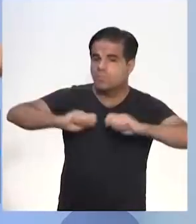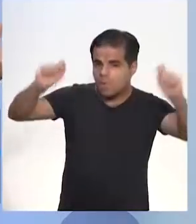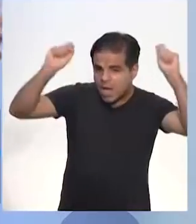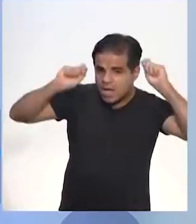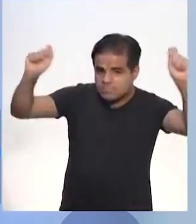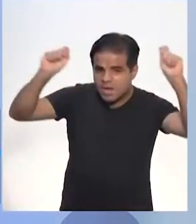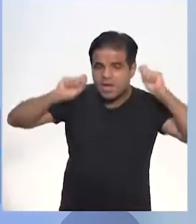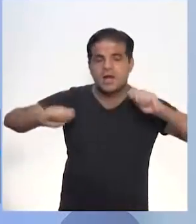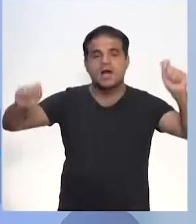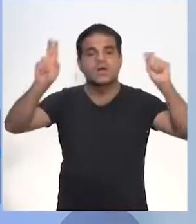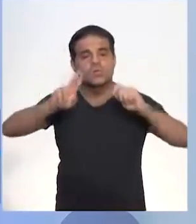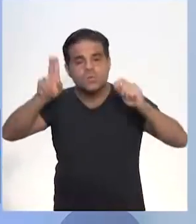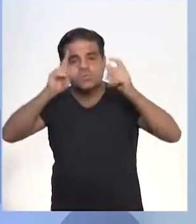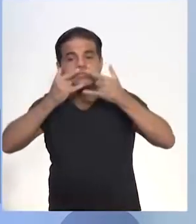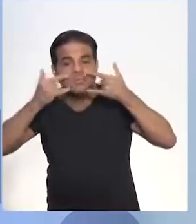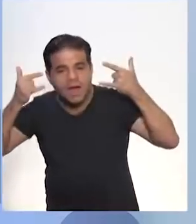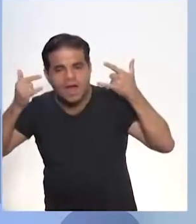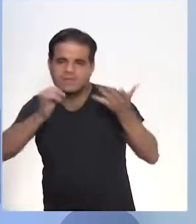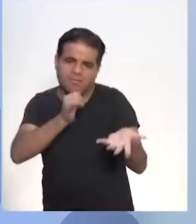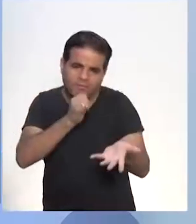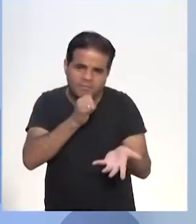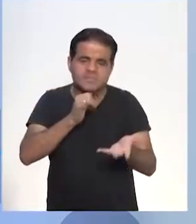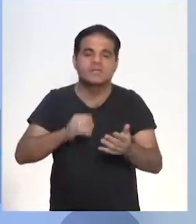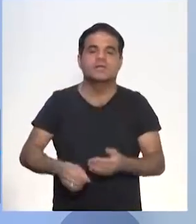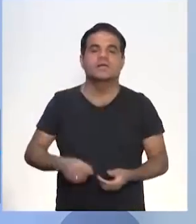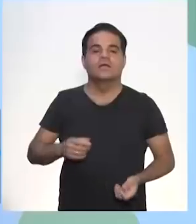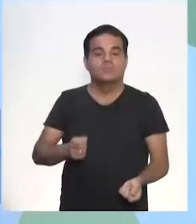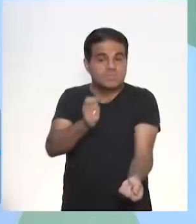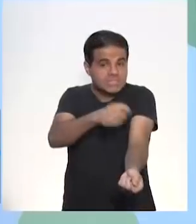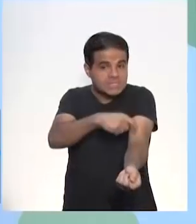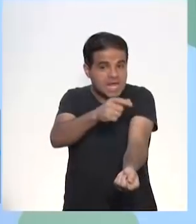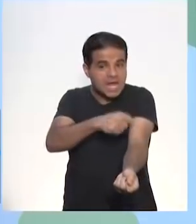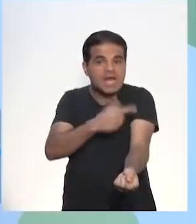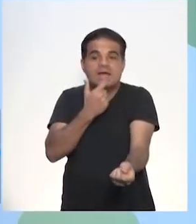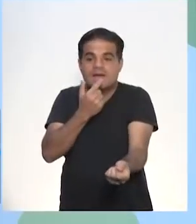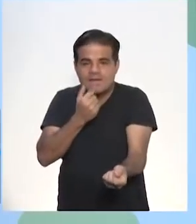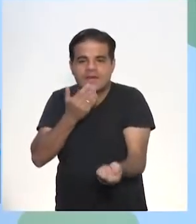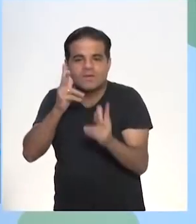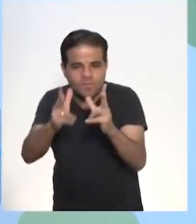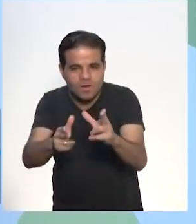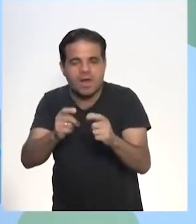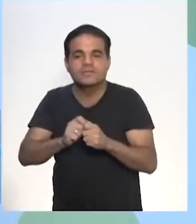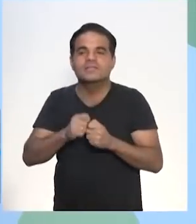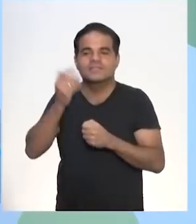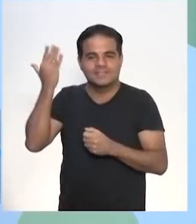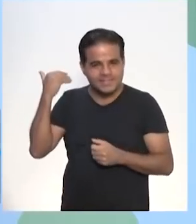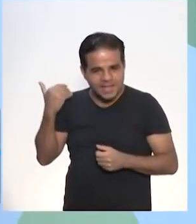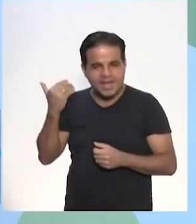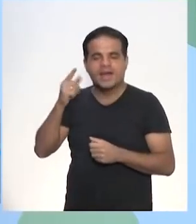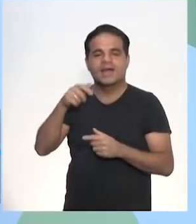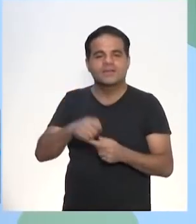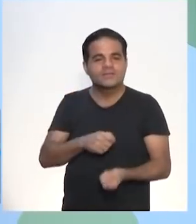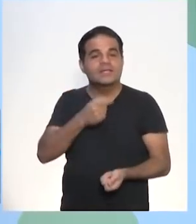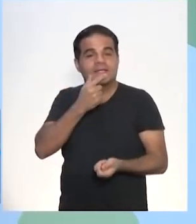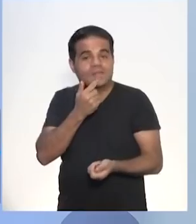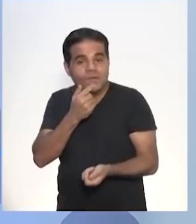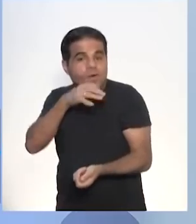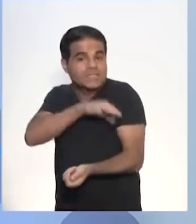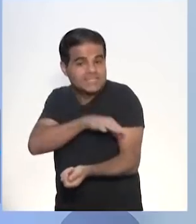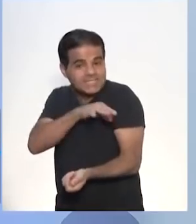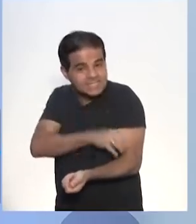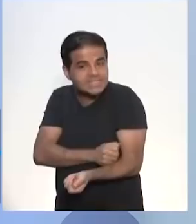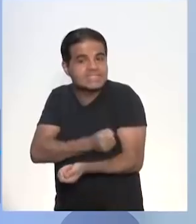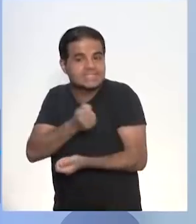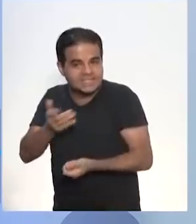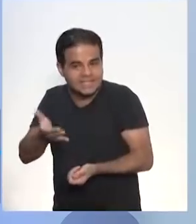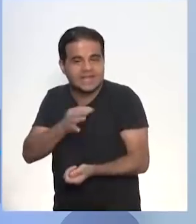use verdade. máscara e tal, entre outras, né? Doe sangue. Exato, como vocês fizeram na aula anterior, que vocês Exato. falaram lá do doe sangue, lembram-se